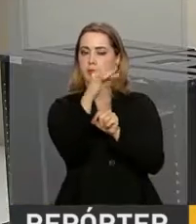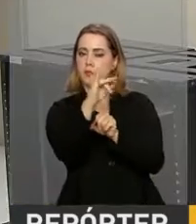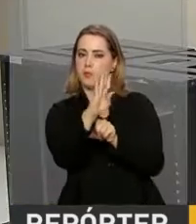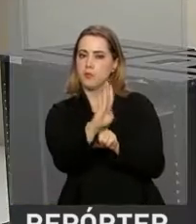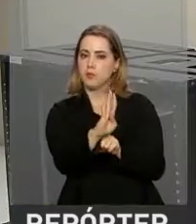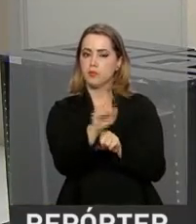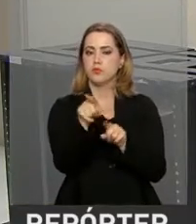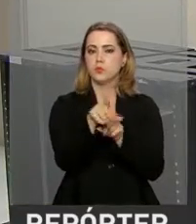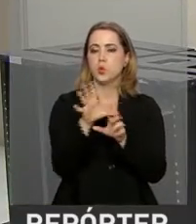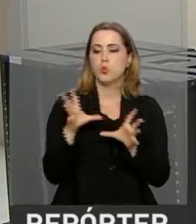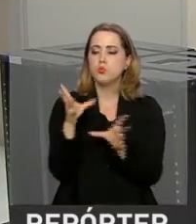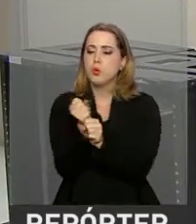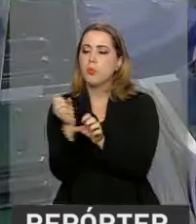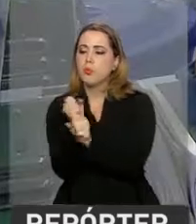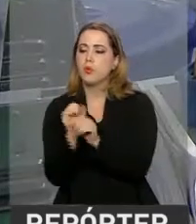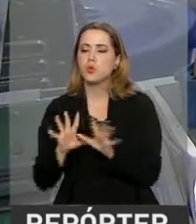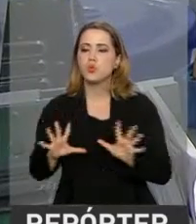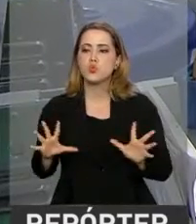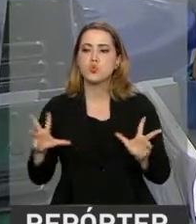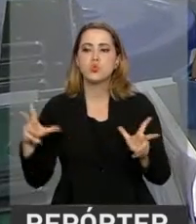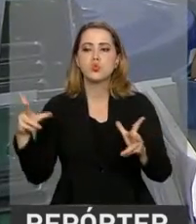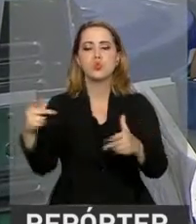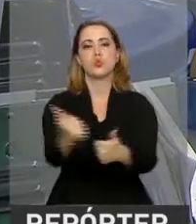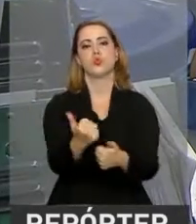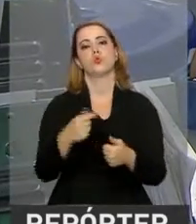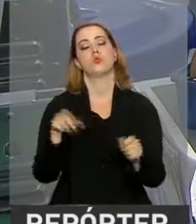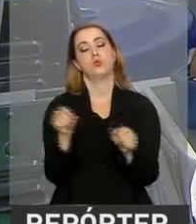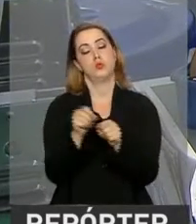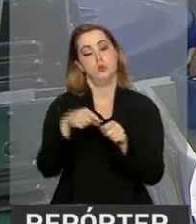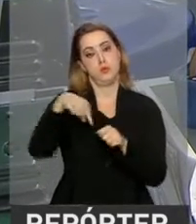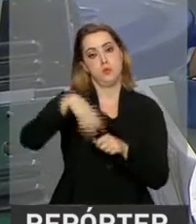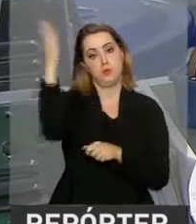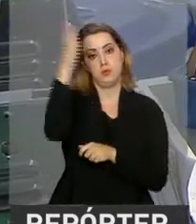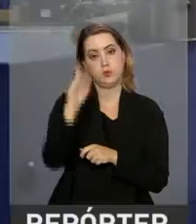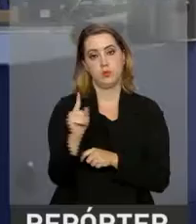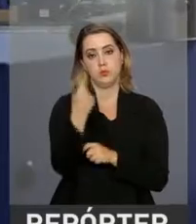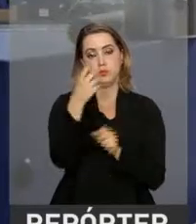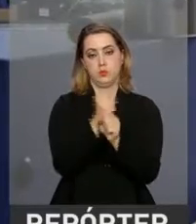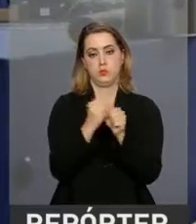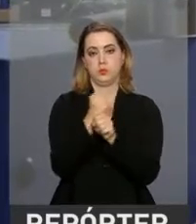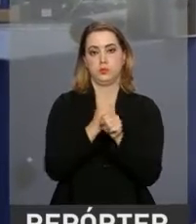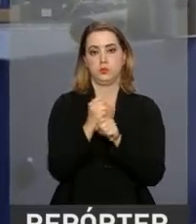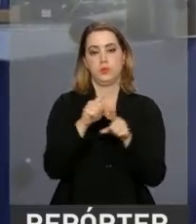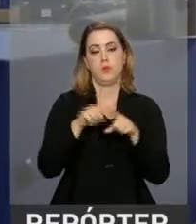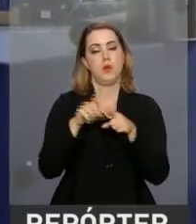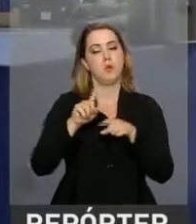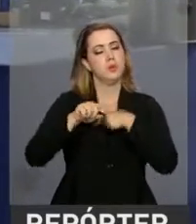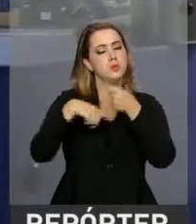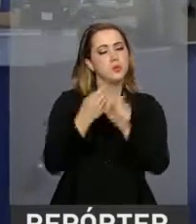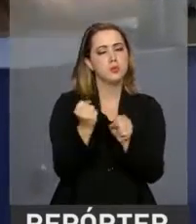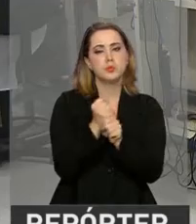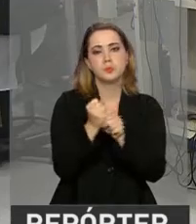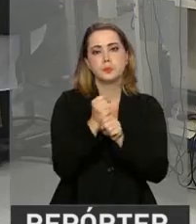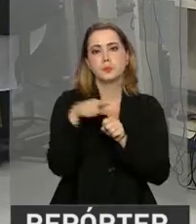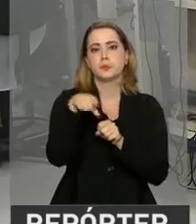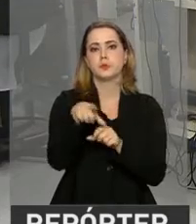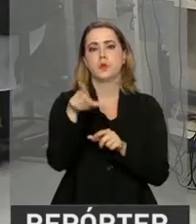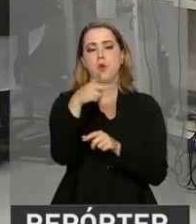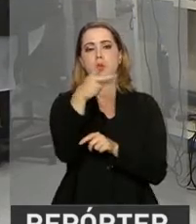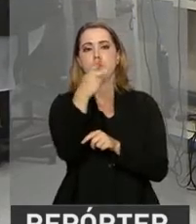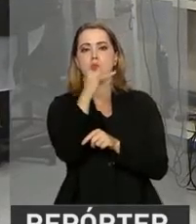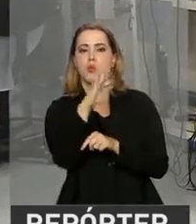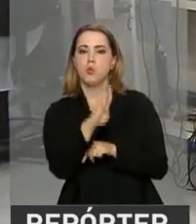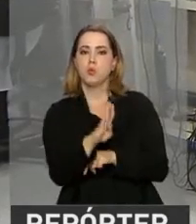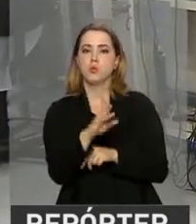que é a soma de todas as riquezas produzidas pelo país no período de um ano. Já em 2017, o PIB deve ter alta